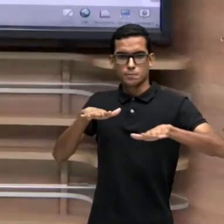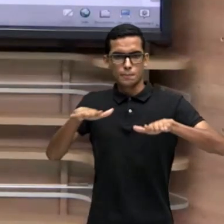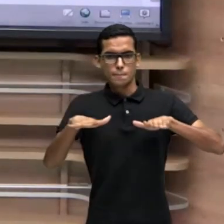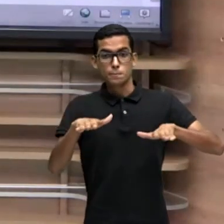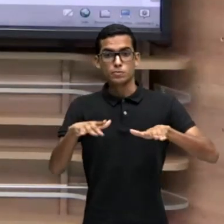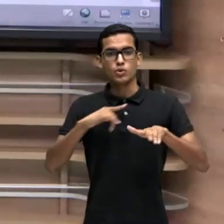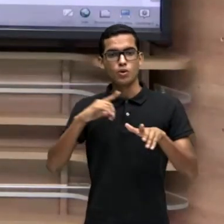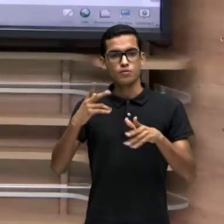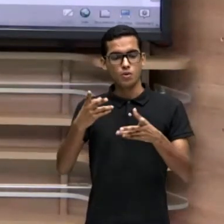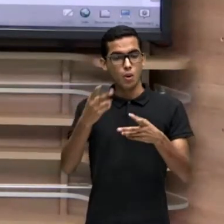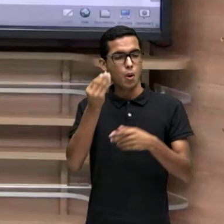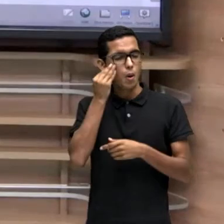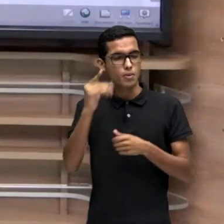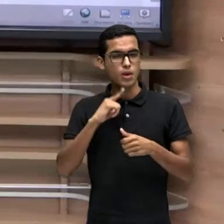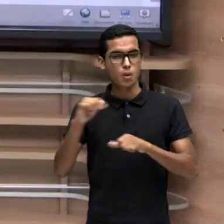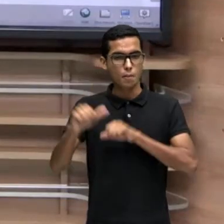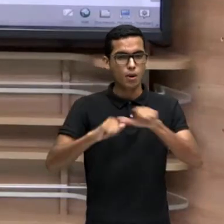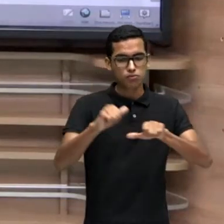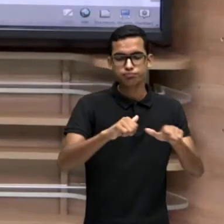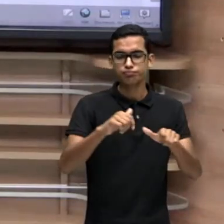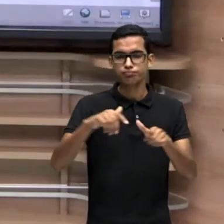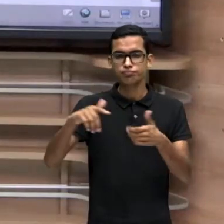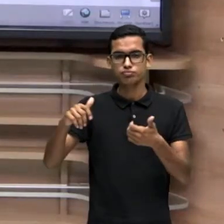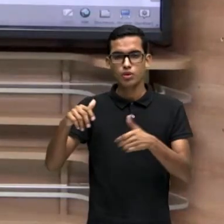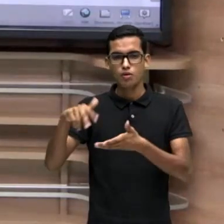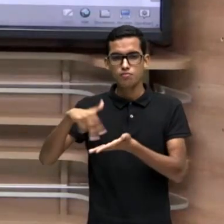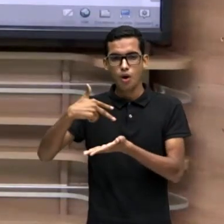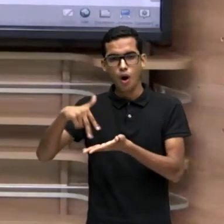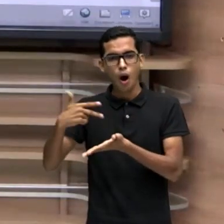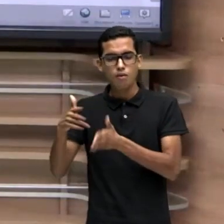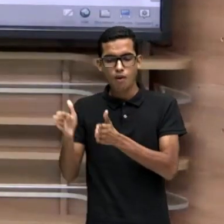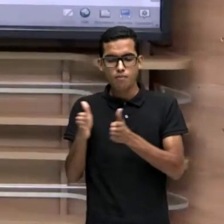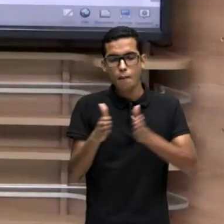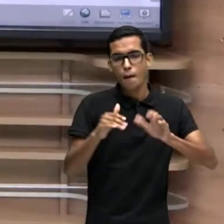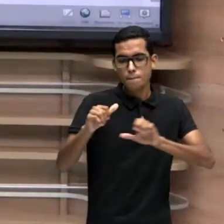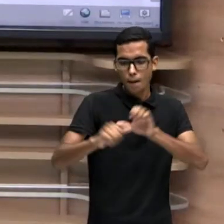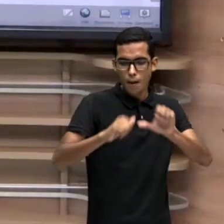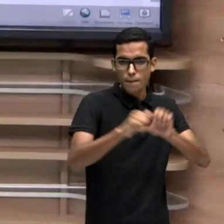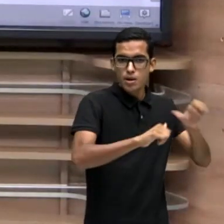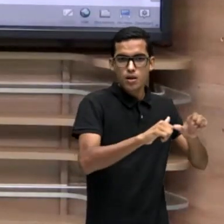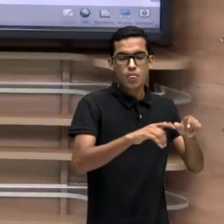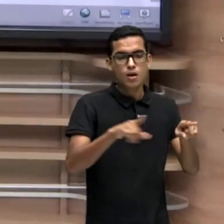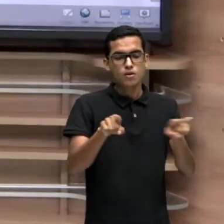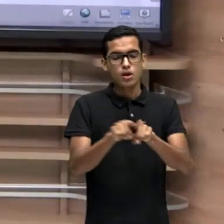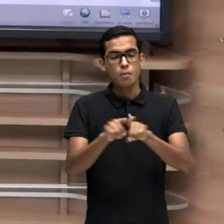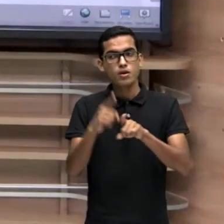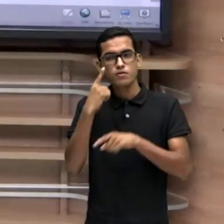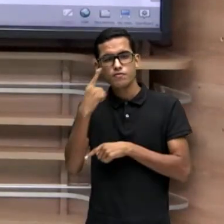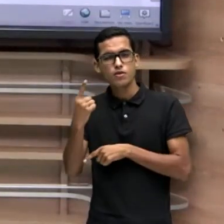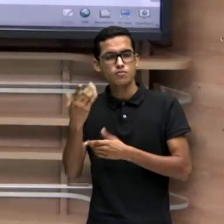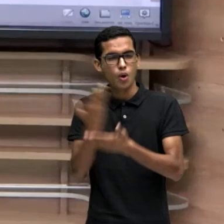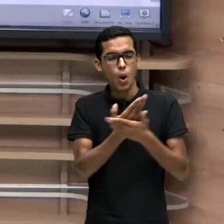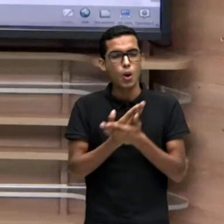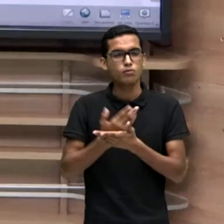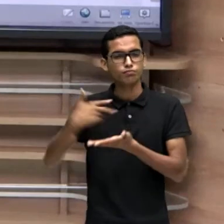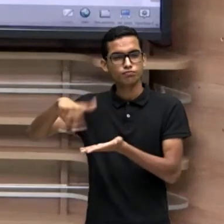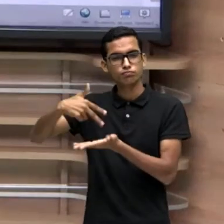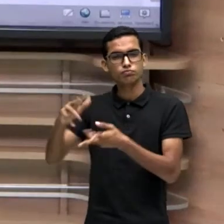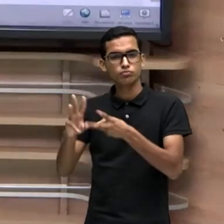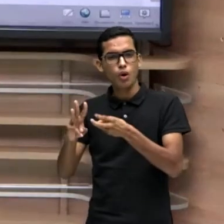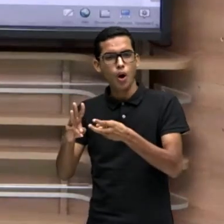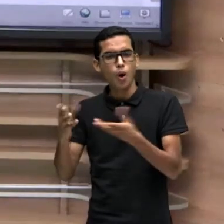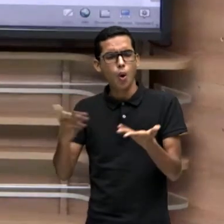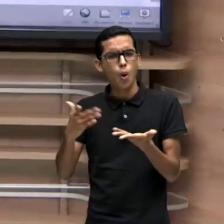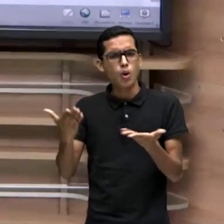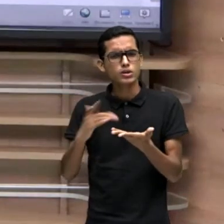de transformação. Ela começou com esse caráter ritualístico. A gente viu várias danças indígenas. A gente já tem hoje a dança de